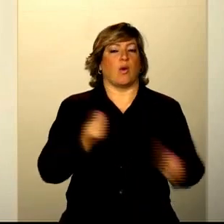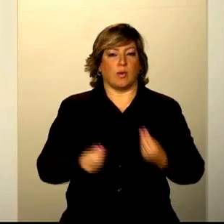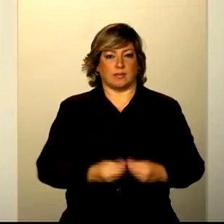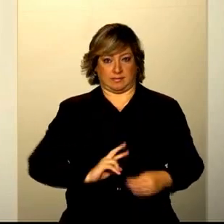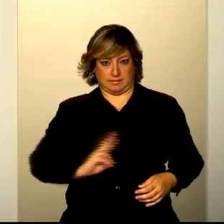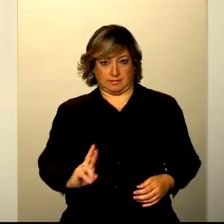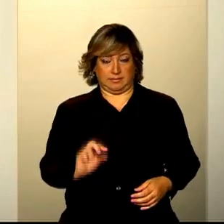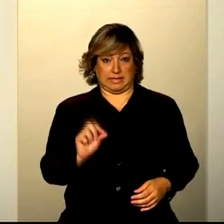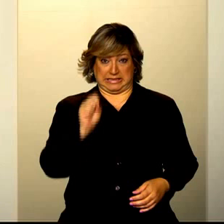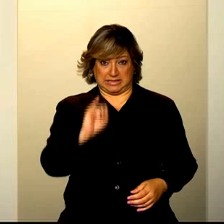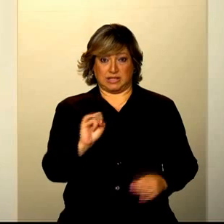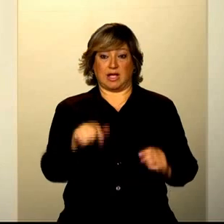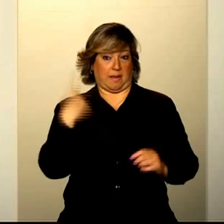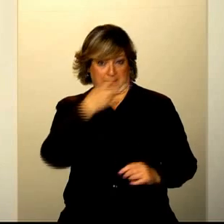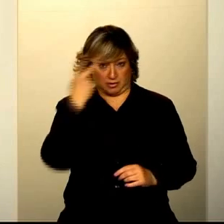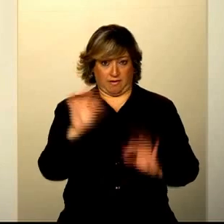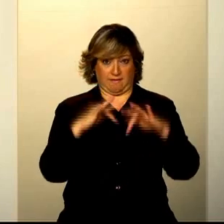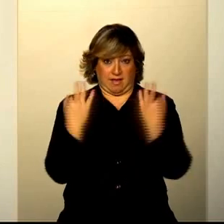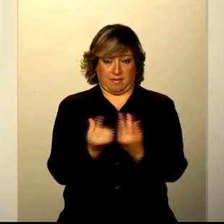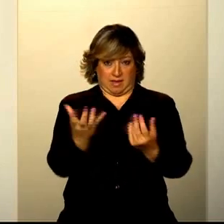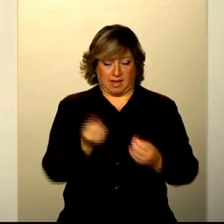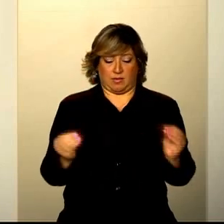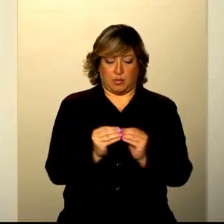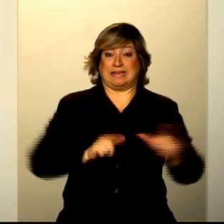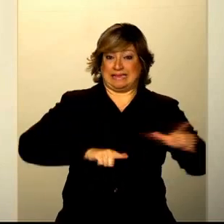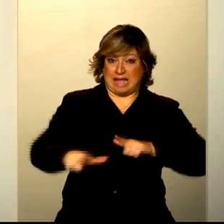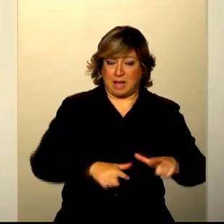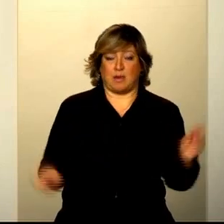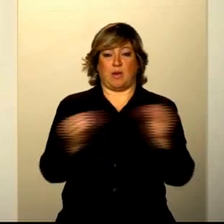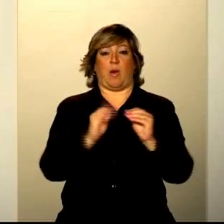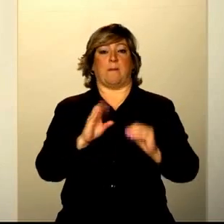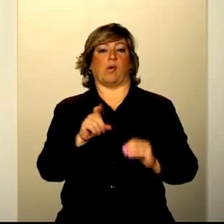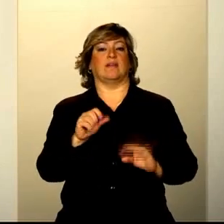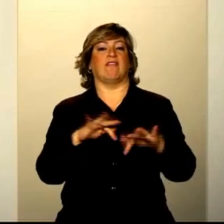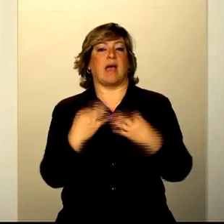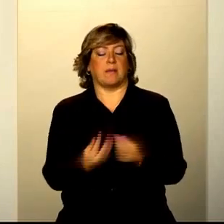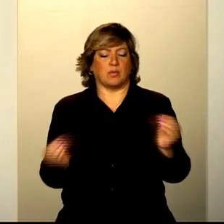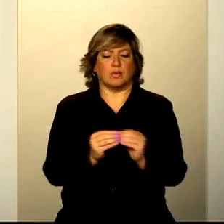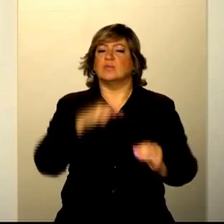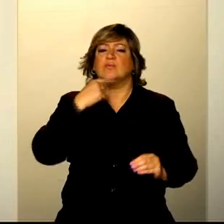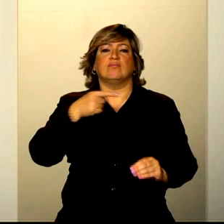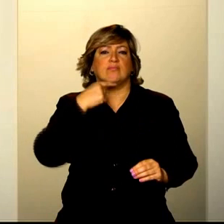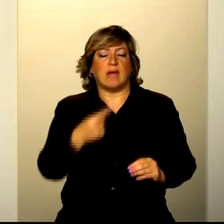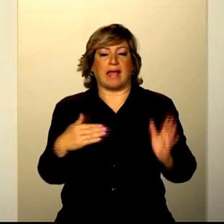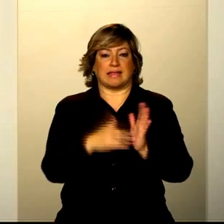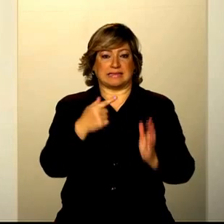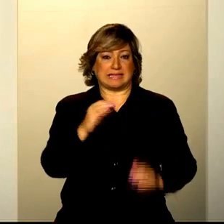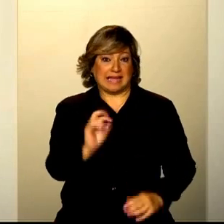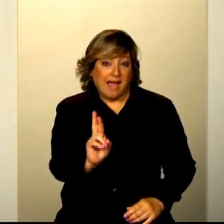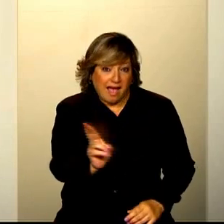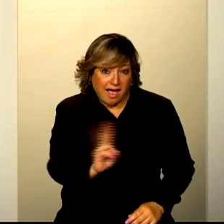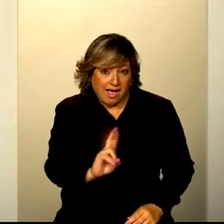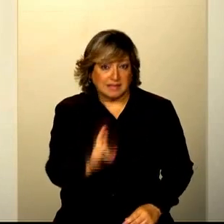Luciano se com tudo que a família ganha com o trabalho e o Bolsa à família ela não chegar a receber R